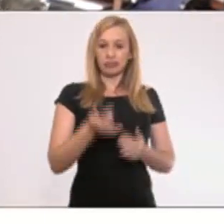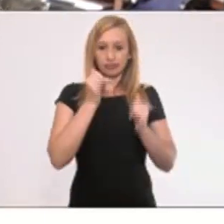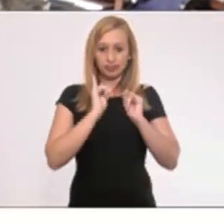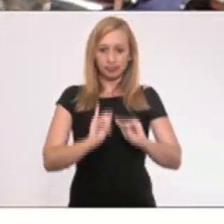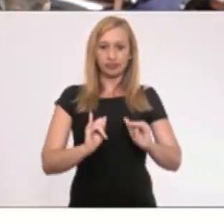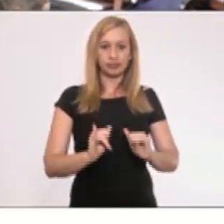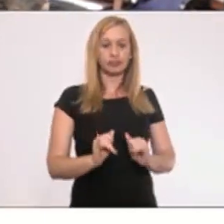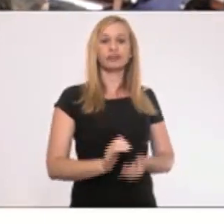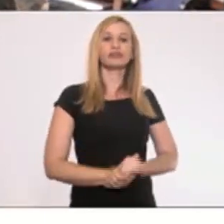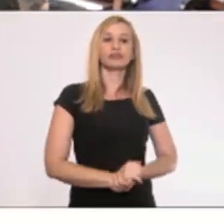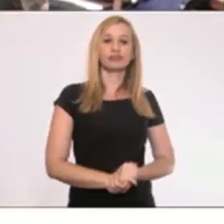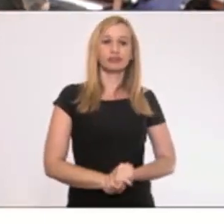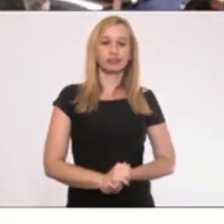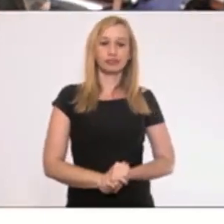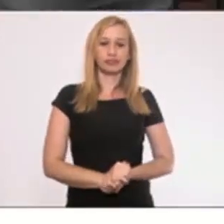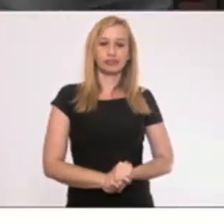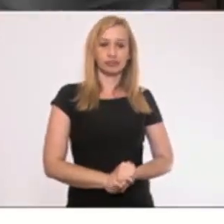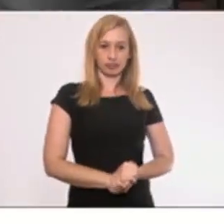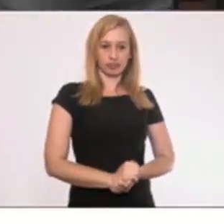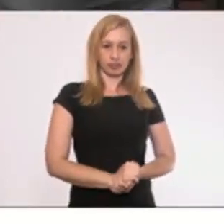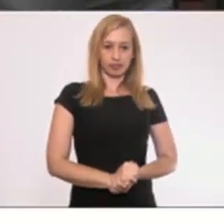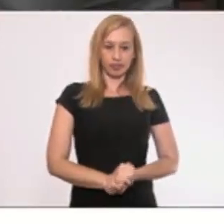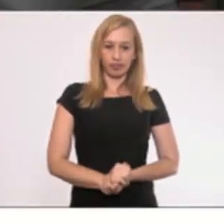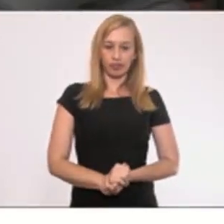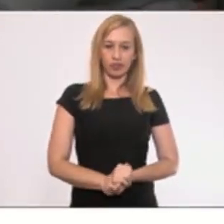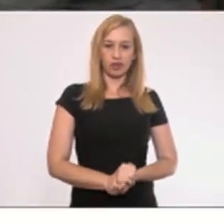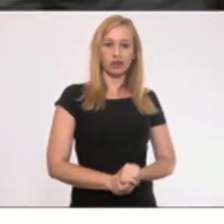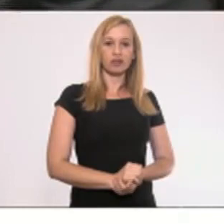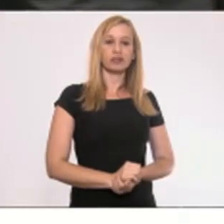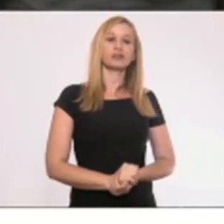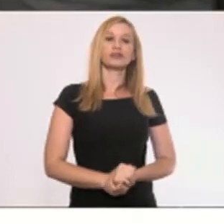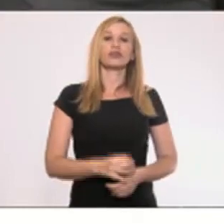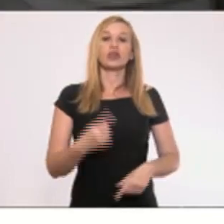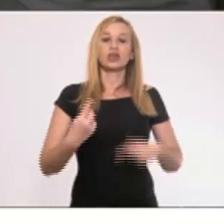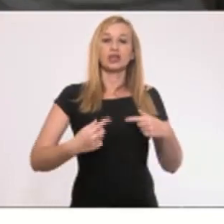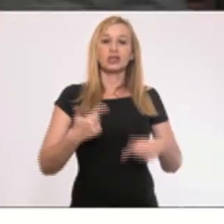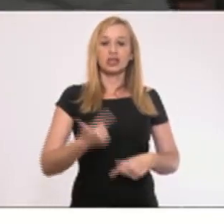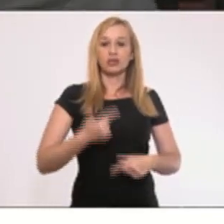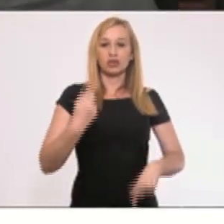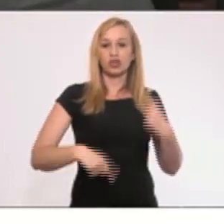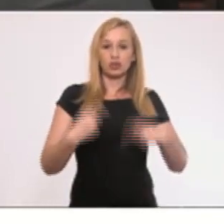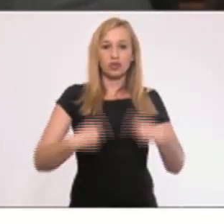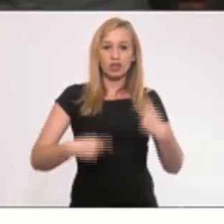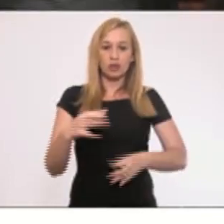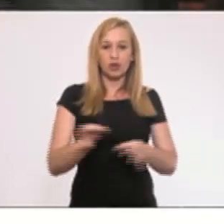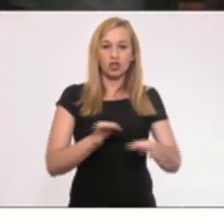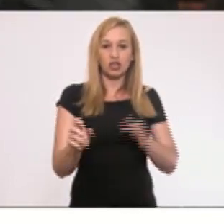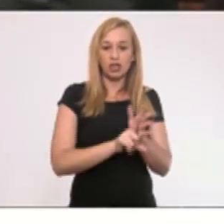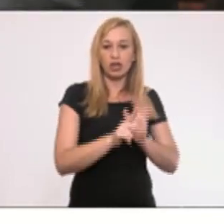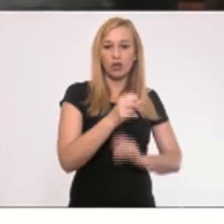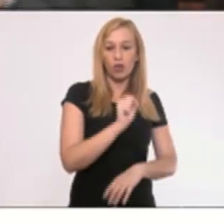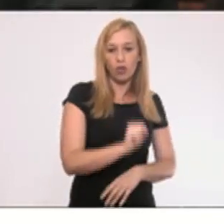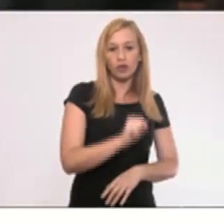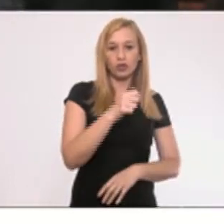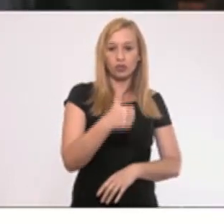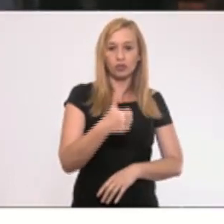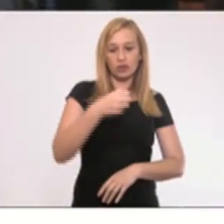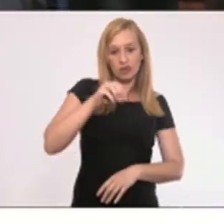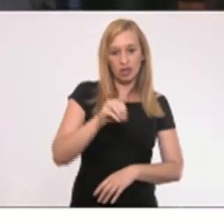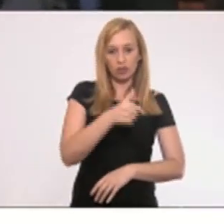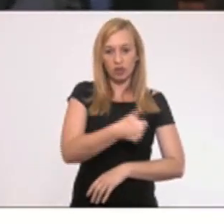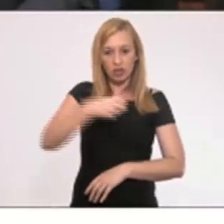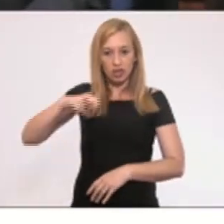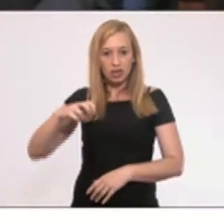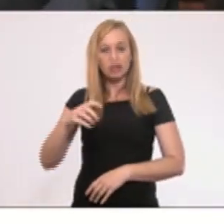Anuncio, em tramitação ordinária, em segunda discussão, redação do vencido, projeto de lei 810-A de